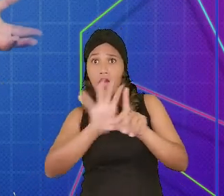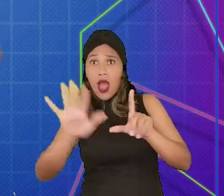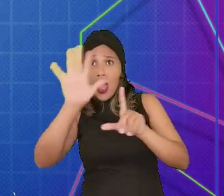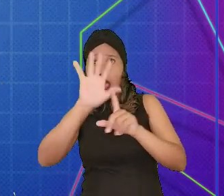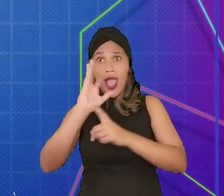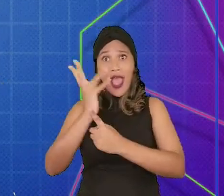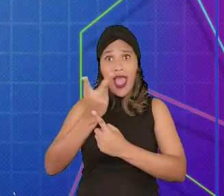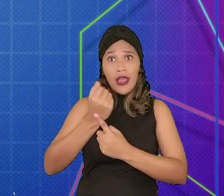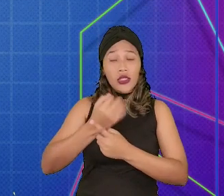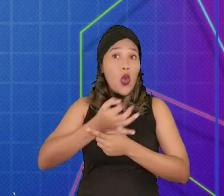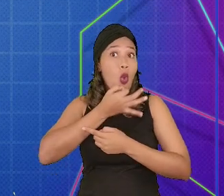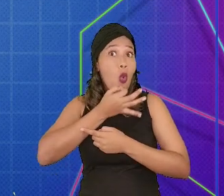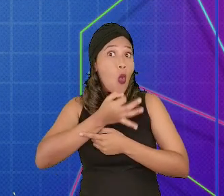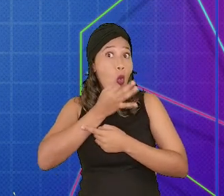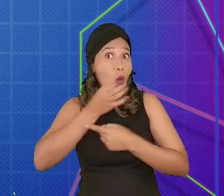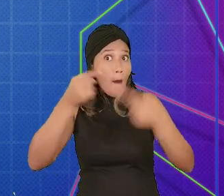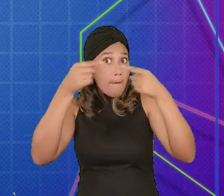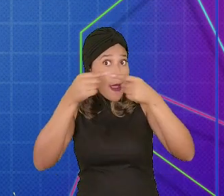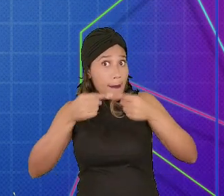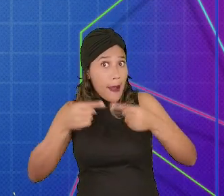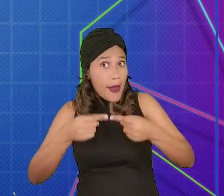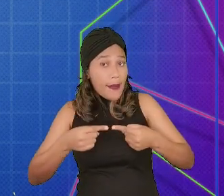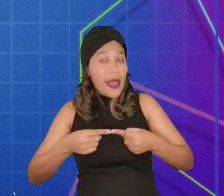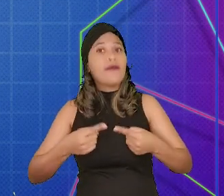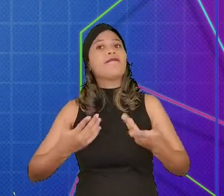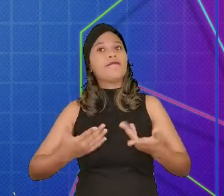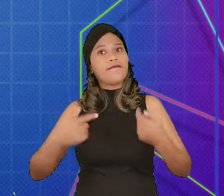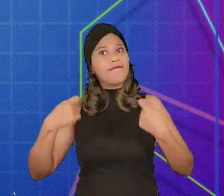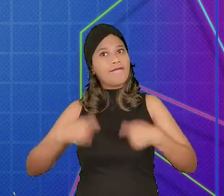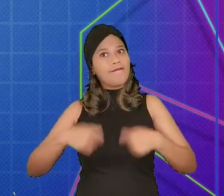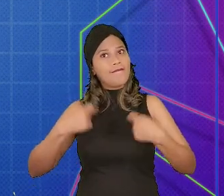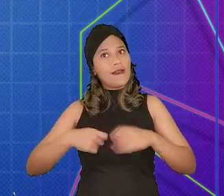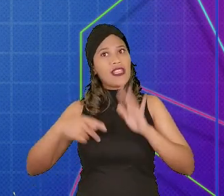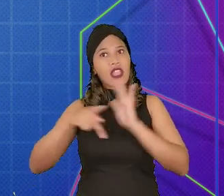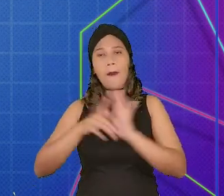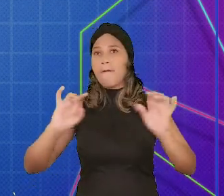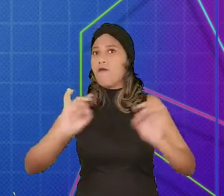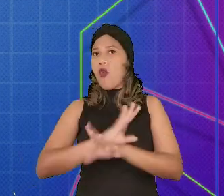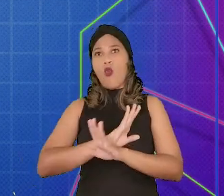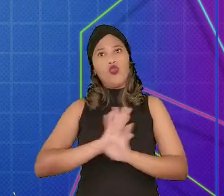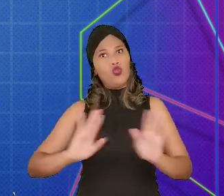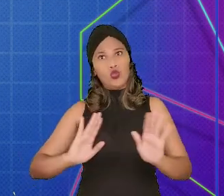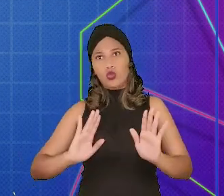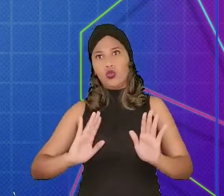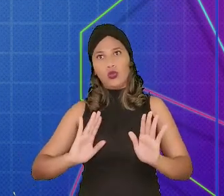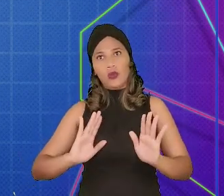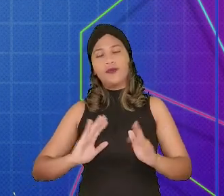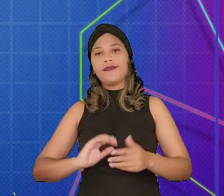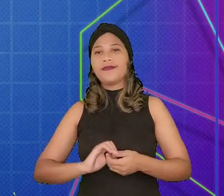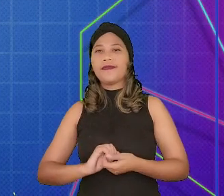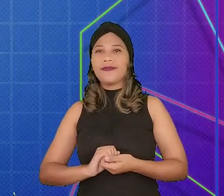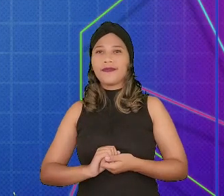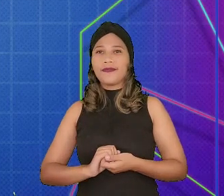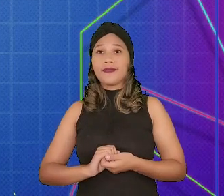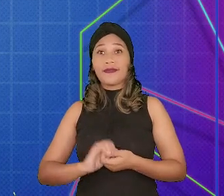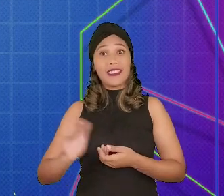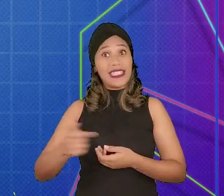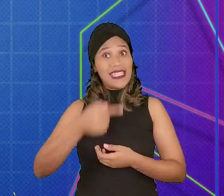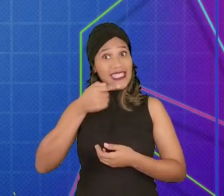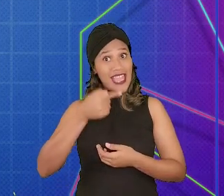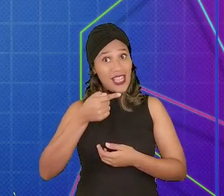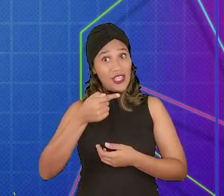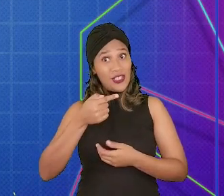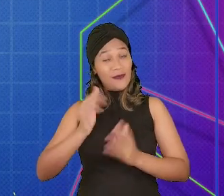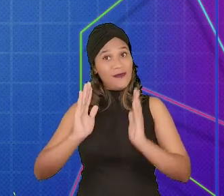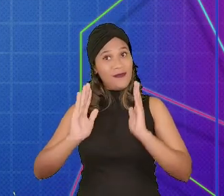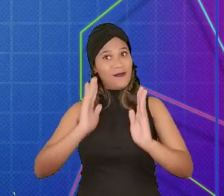as artes, o áudio, o manual e as compatibilidades já devem estar concluídas e prontas para o uso.